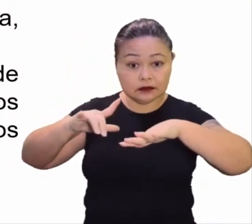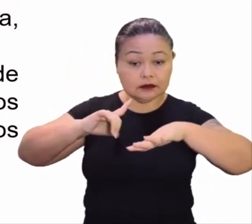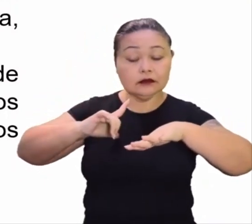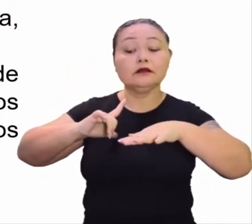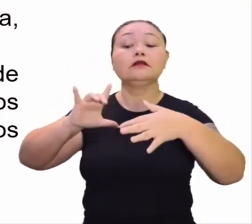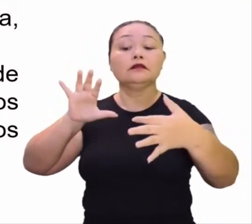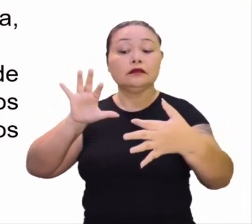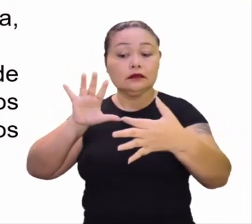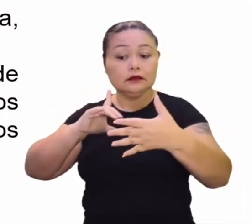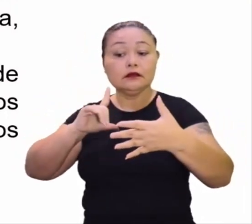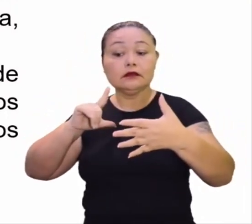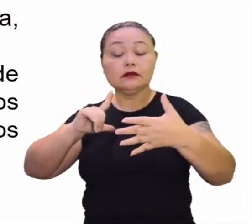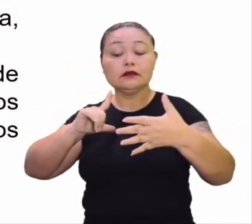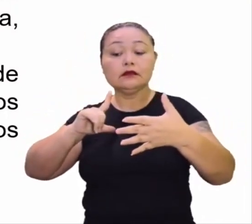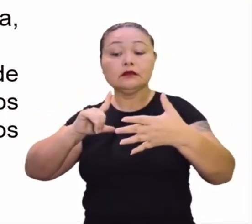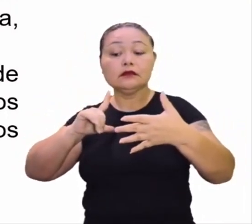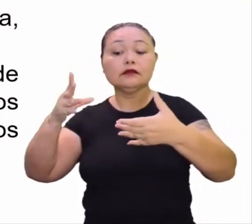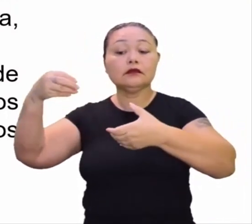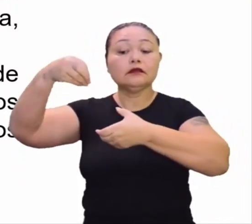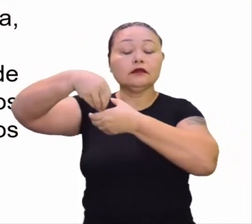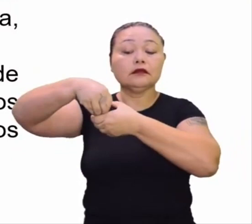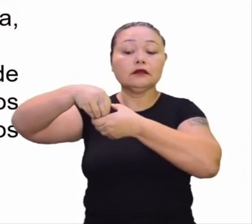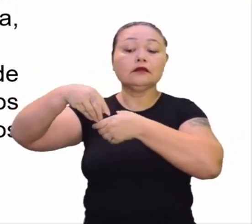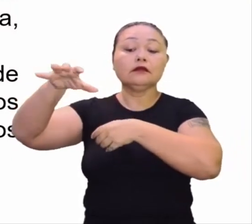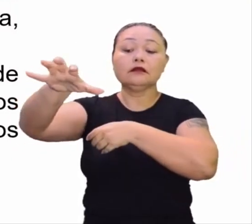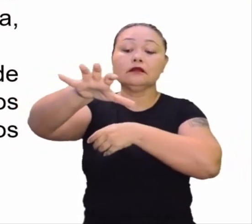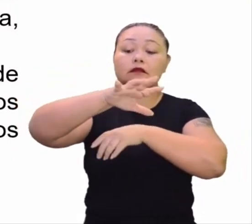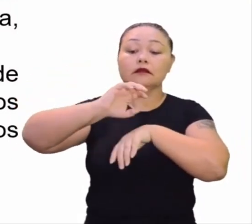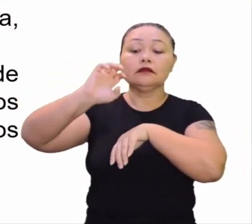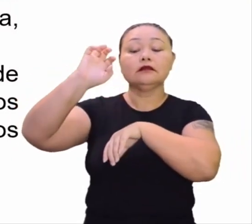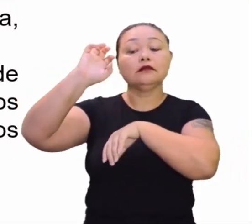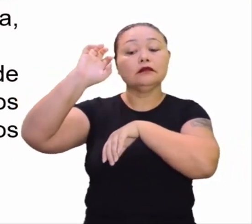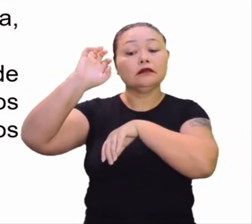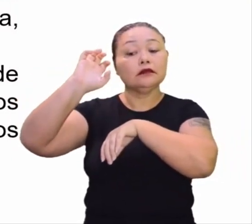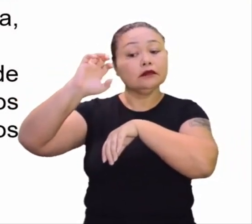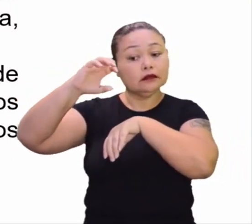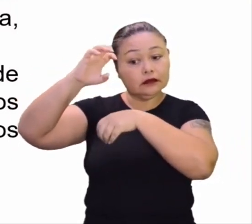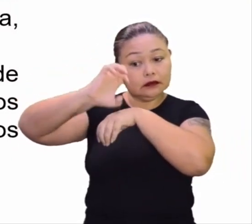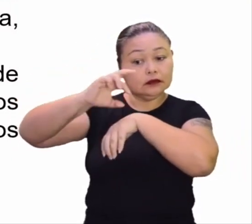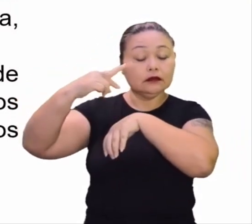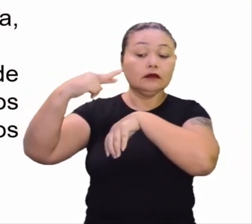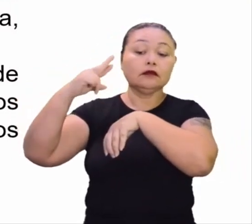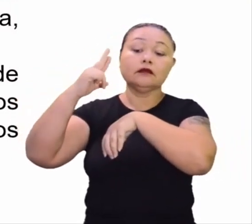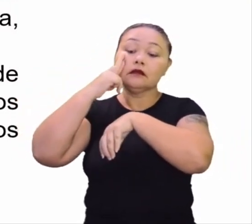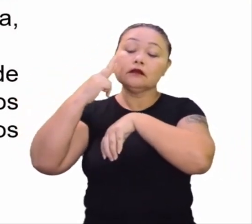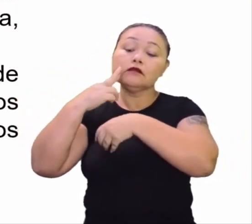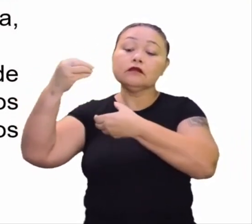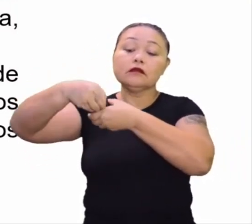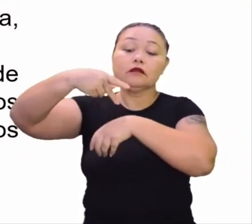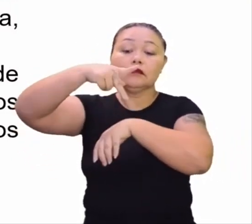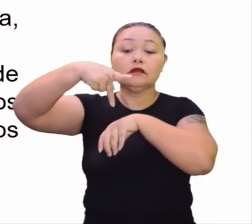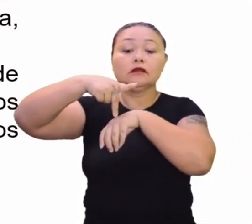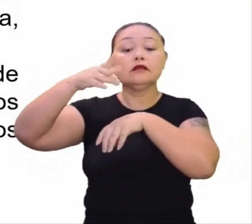do país. No entanto, entretanto, a partir